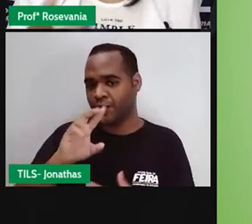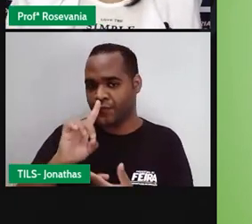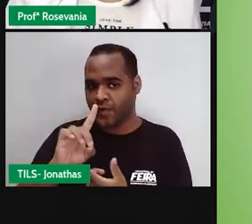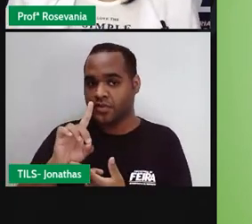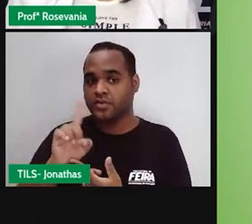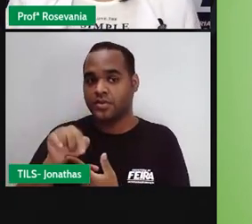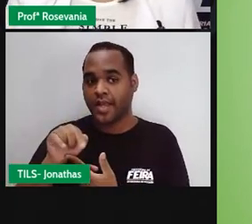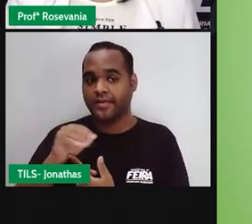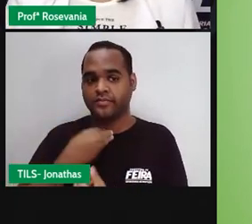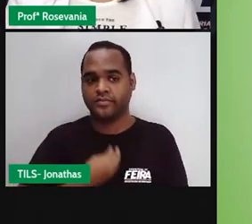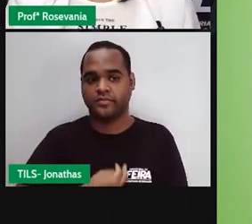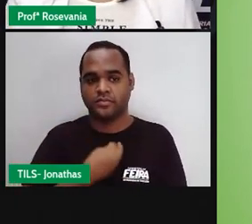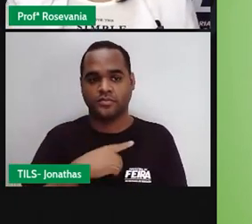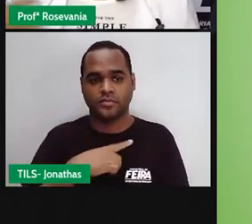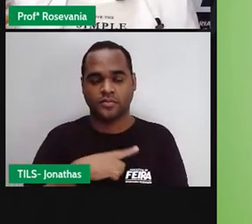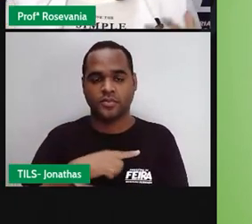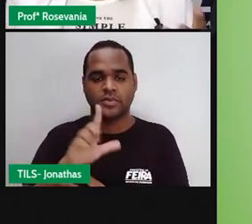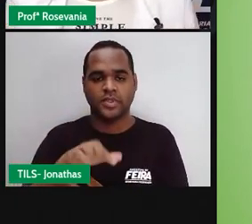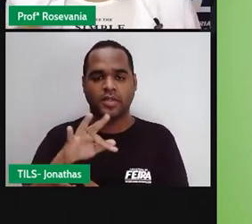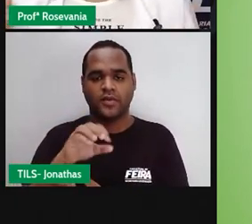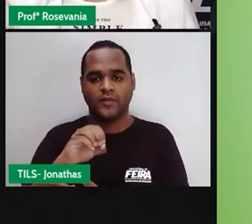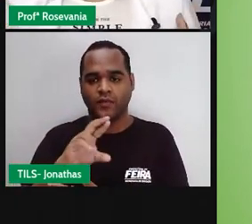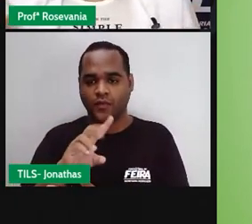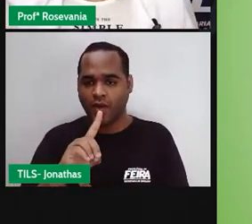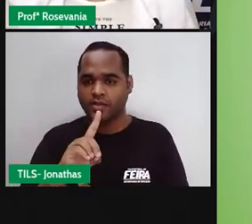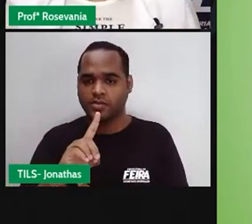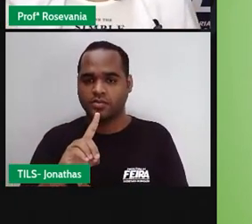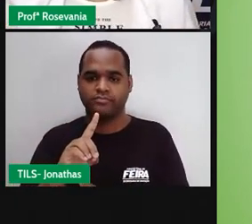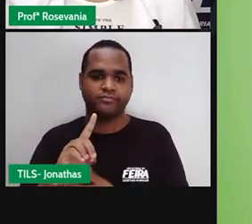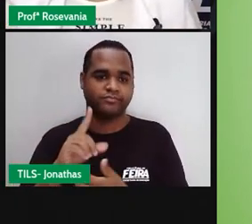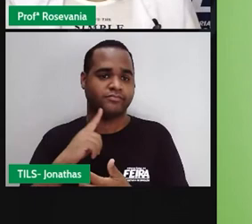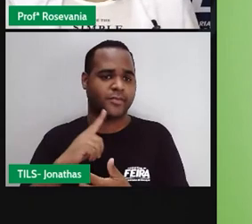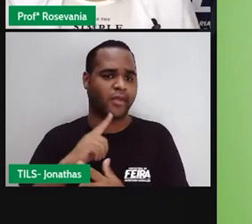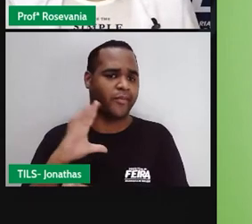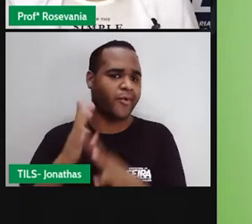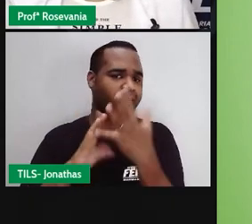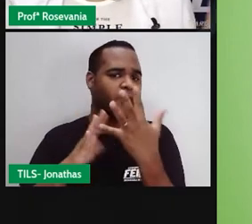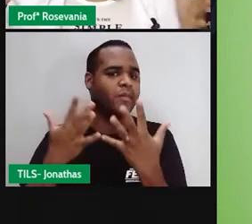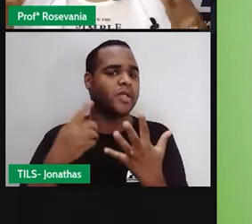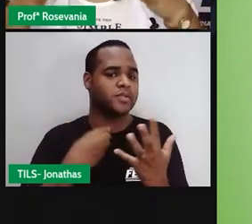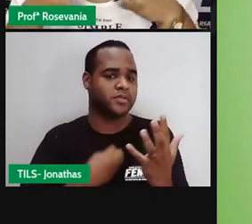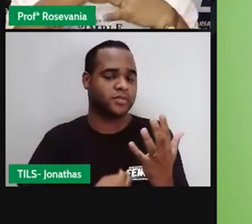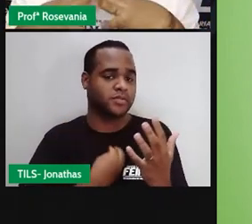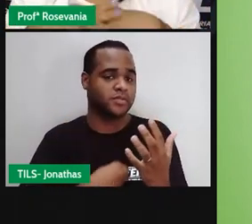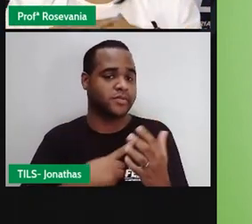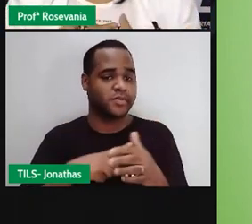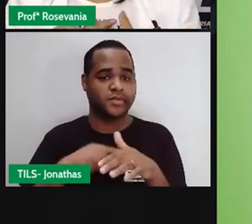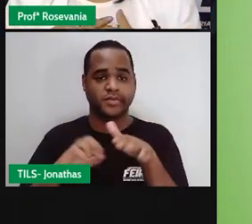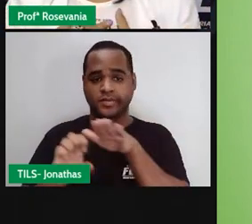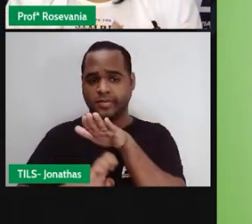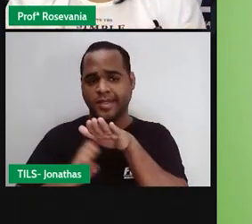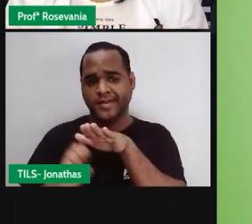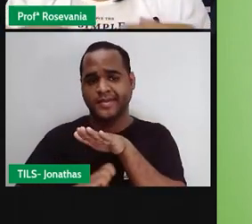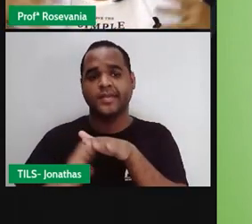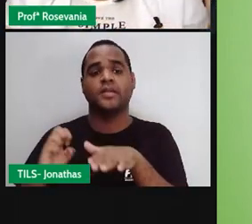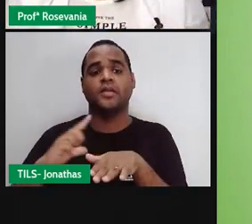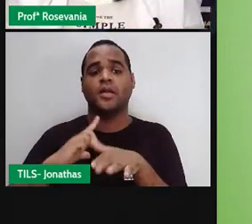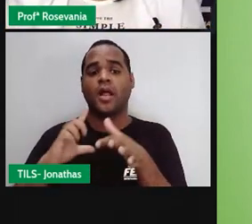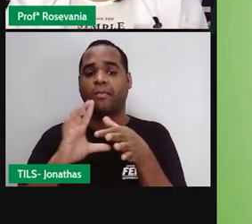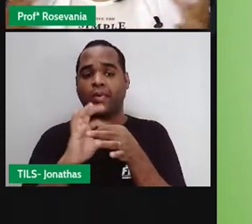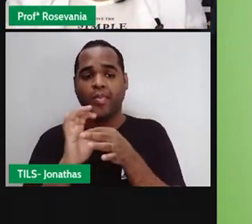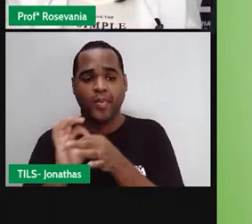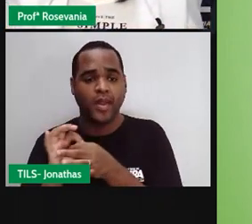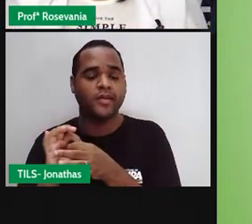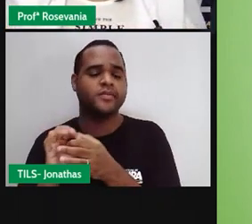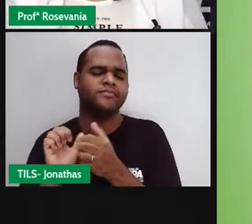atender ali, né, as necessidades da Ford, estão reivindicando, né, algumas coisas justamente pelo fato de serem empresas, né, atreladas, que